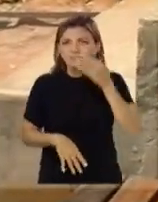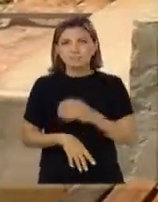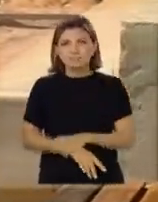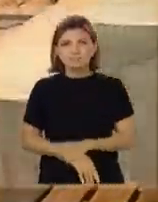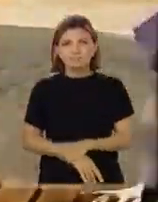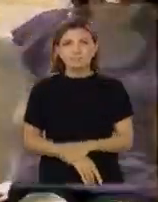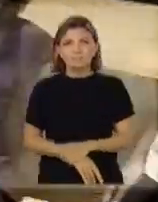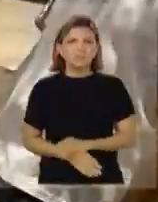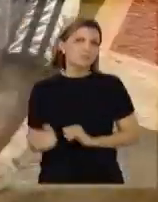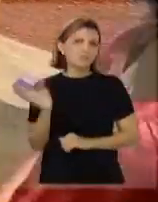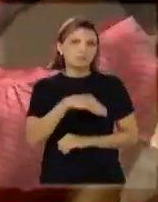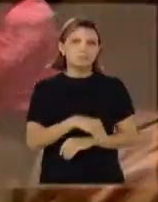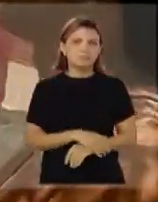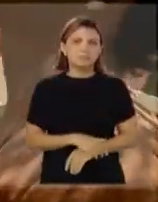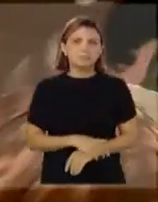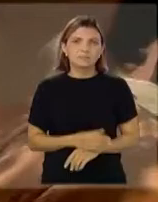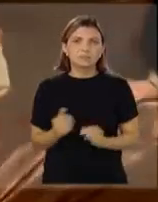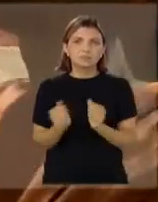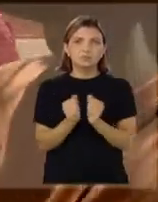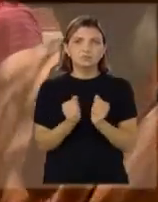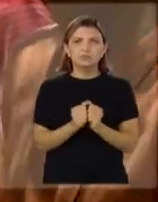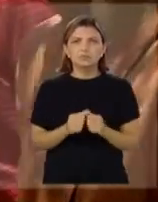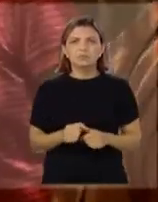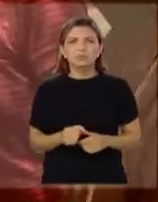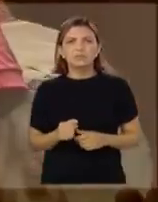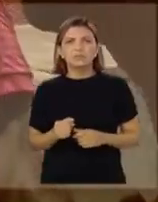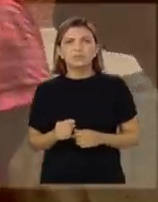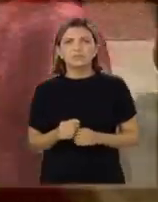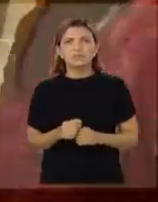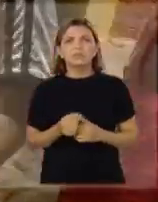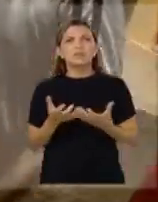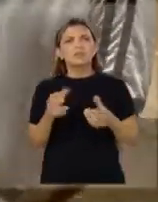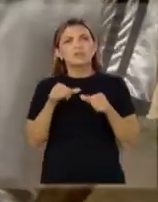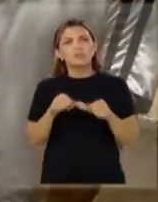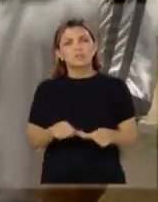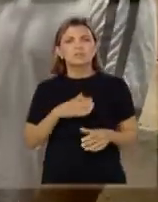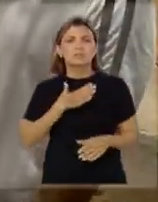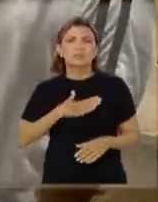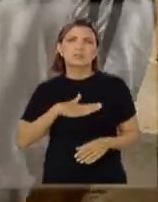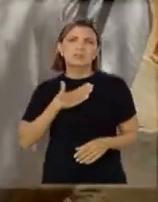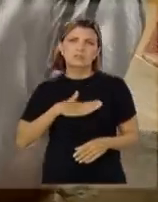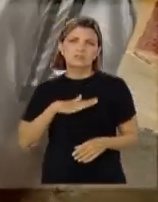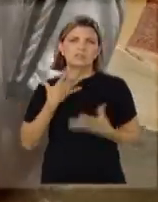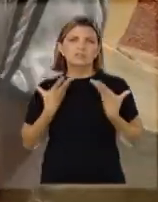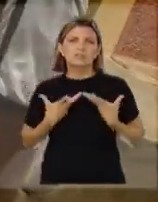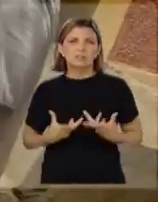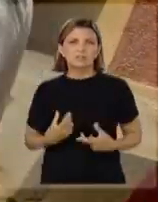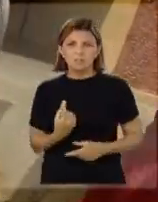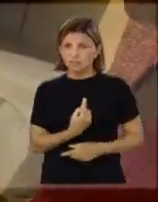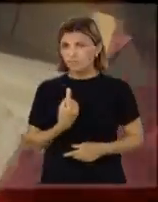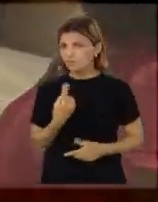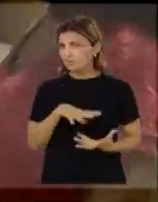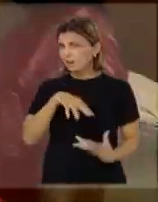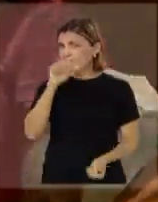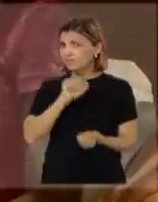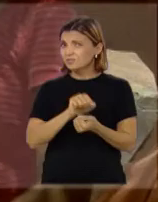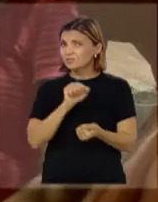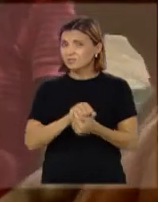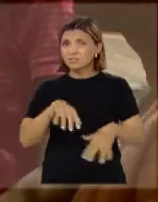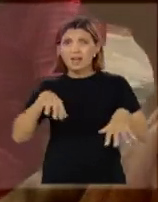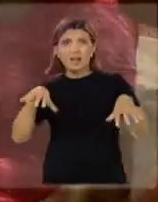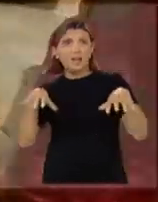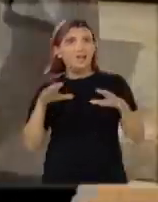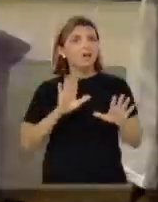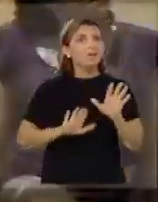outra já está voltando pra cá. Então, pé nas costas. Vamos, Tony. Você quer vir comigo? Ai, gente, vão vocês. Eu vou ficar aqui pra descansar. Ah, tem certeza, Marta? Vai ficar você e